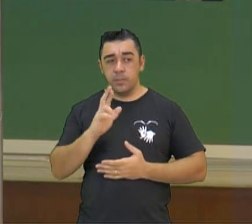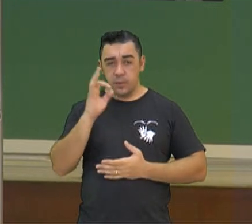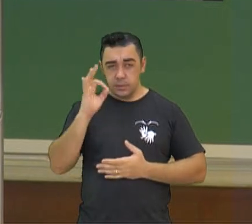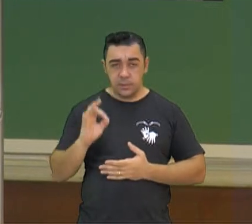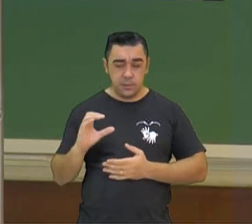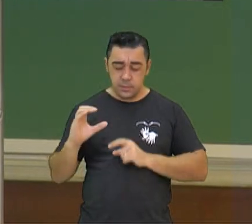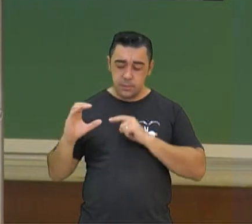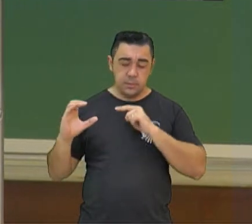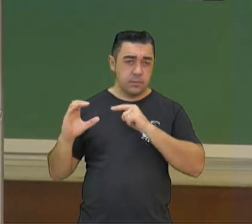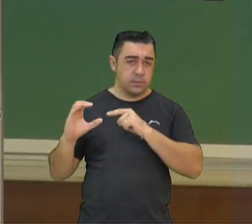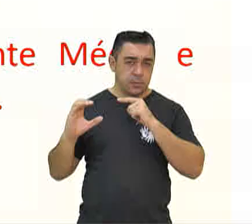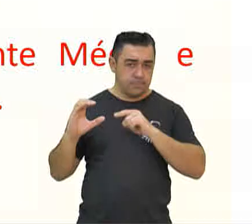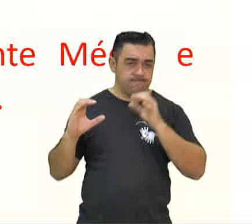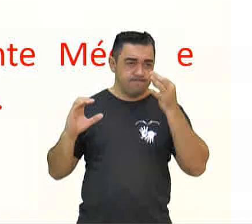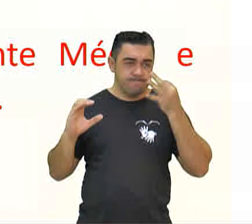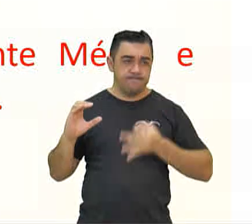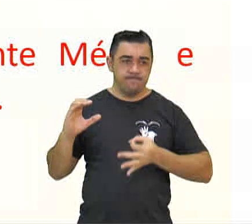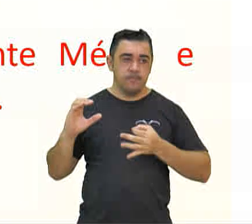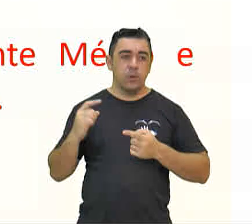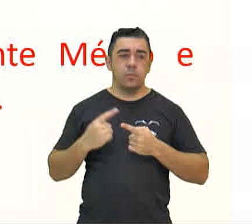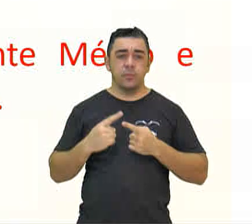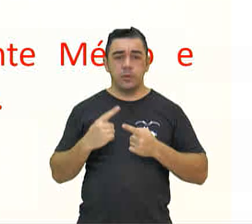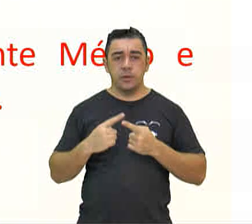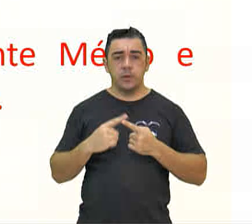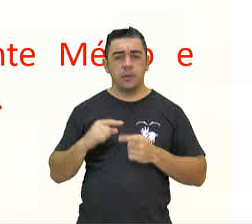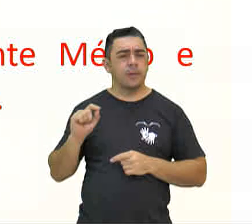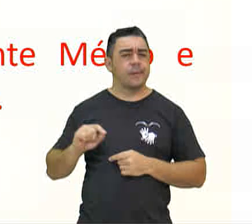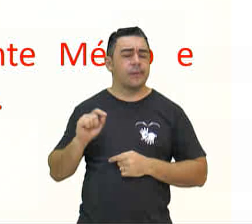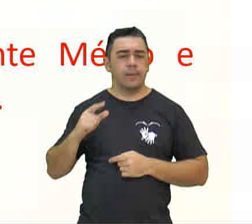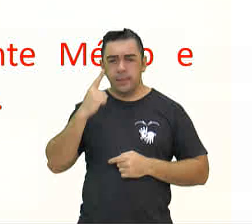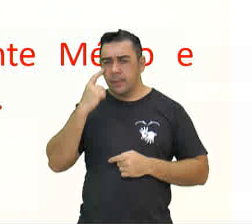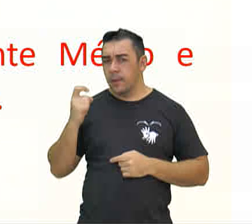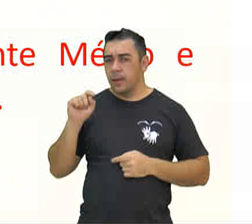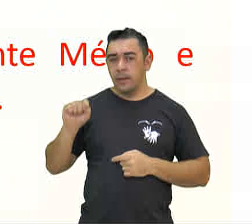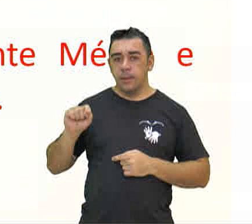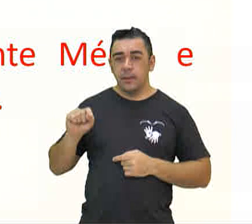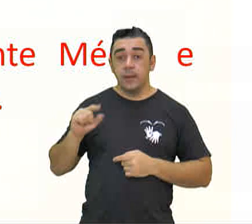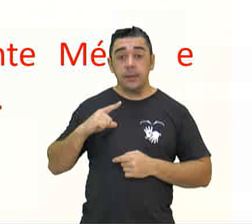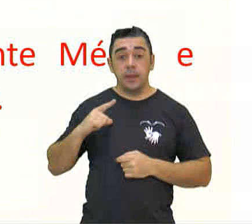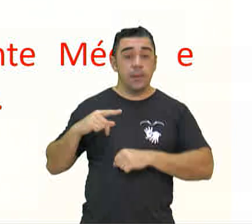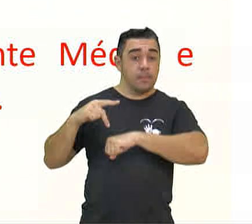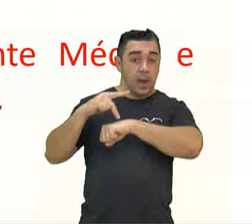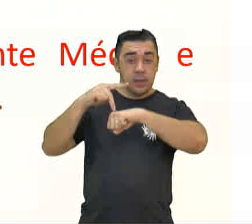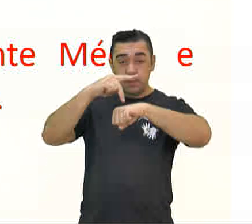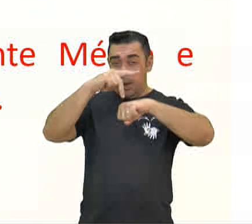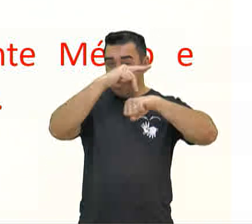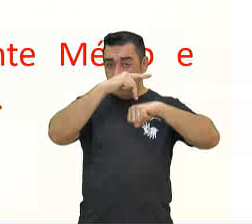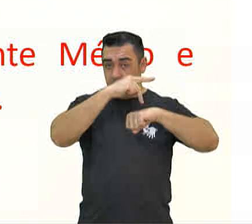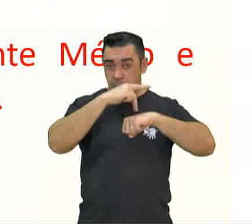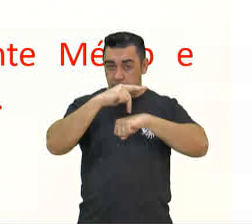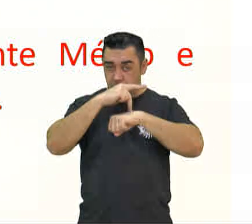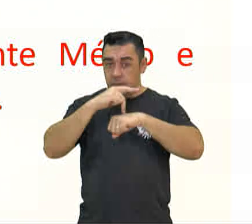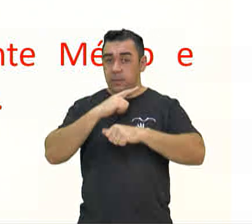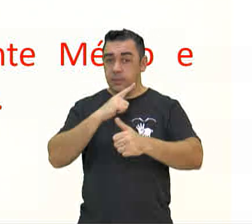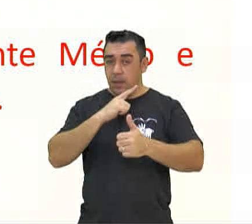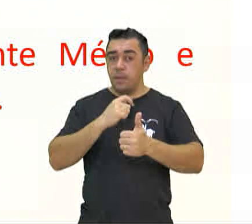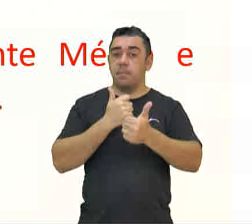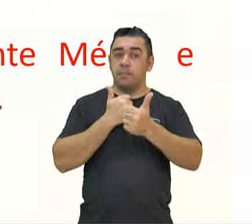letra C, você acertou. O que a Rússia tem de interesse? Essas repúblicas se situam ou estão